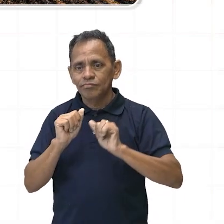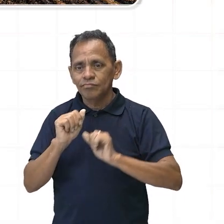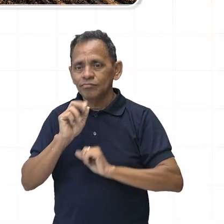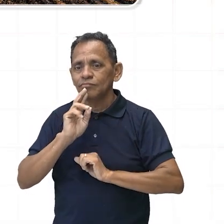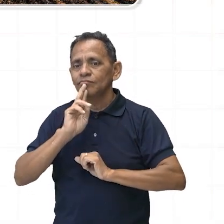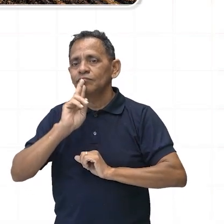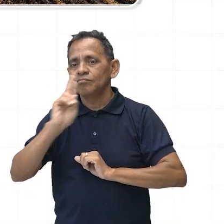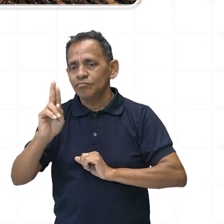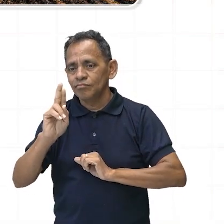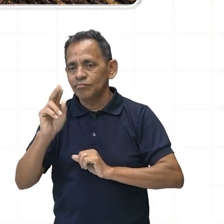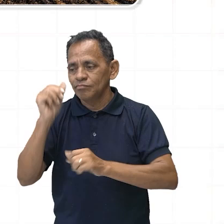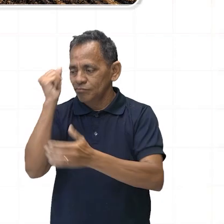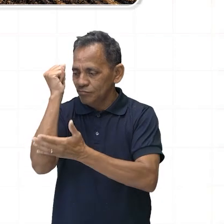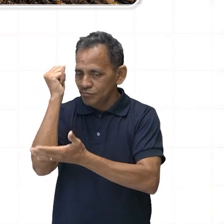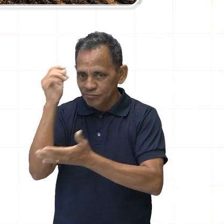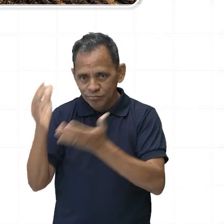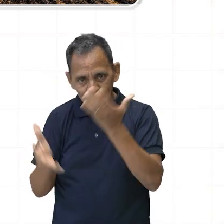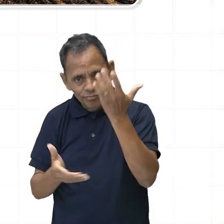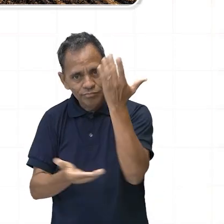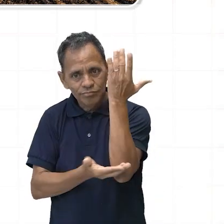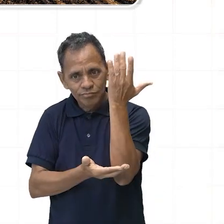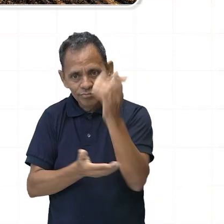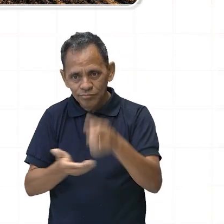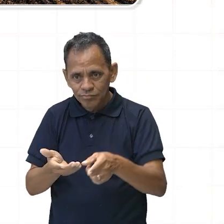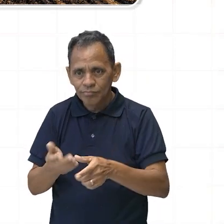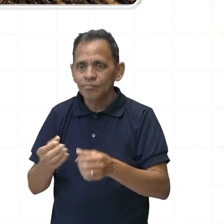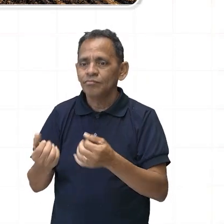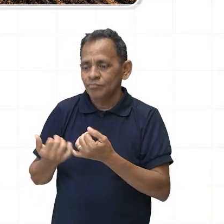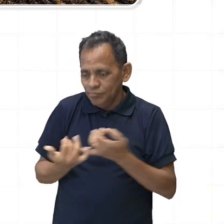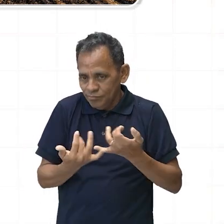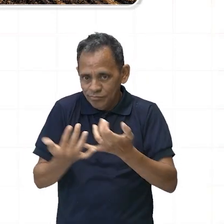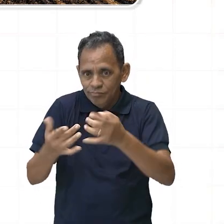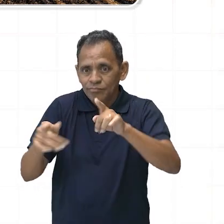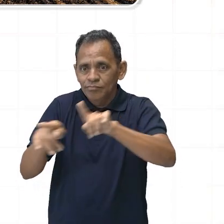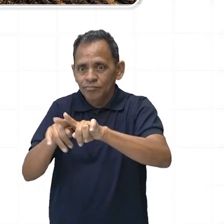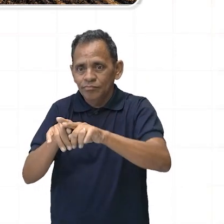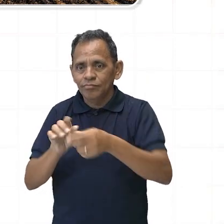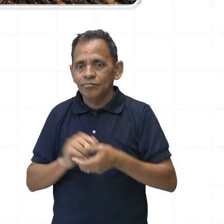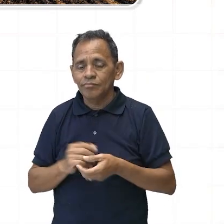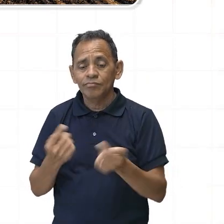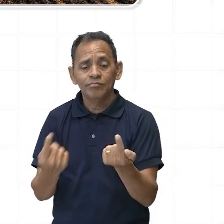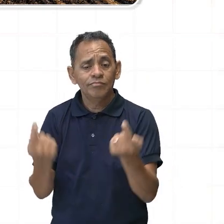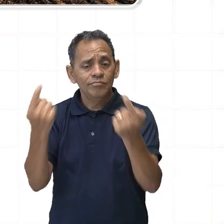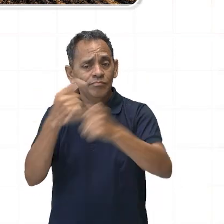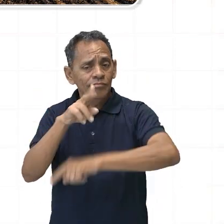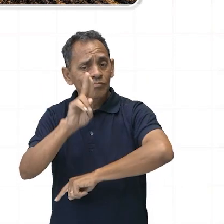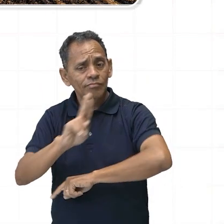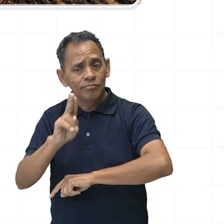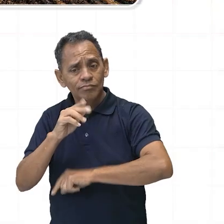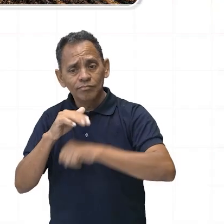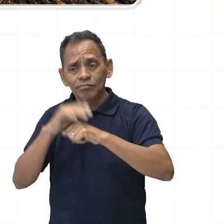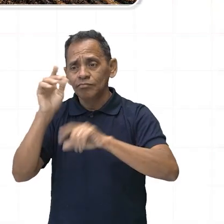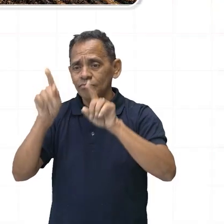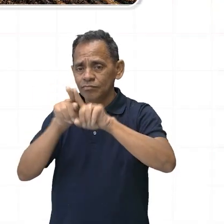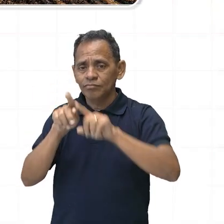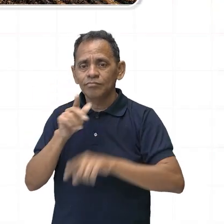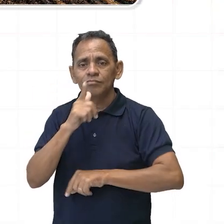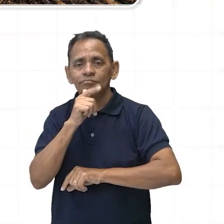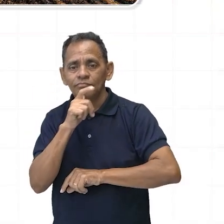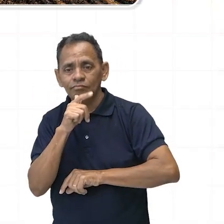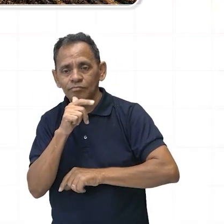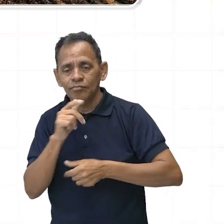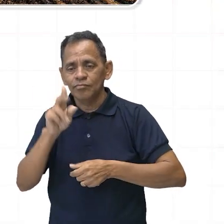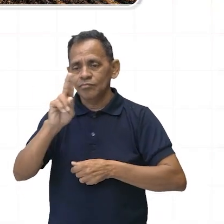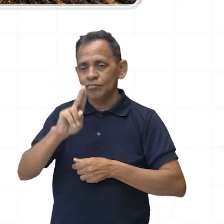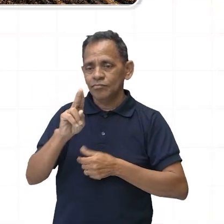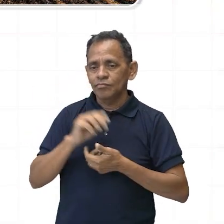um desmatamento, de uma queimada, ou até o inverso, né? O uso excessivo de água também, se não for utilizado de forma adequada,